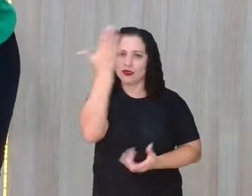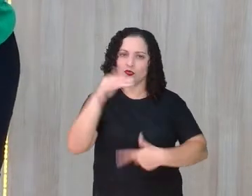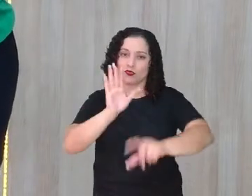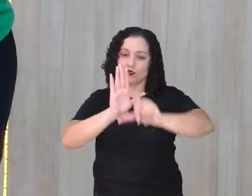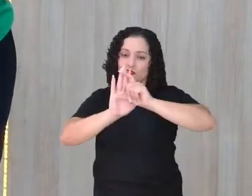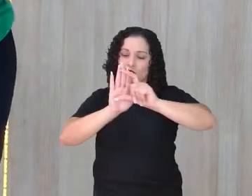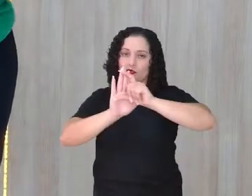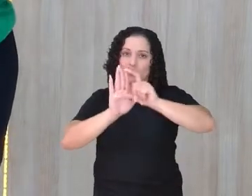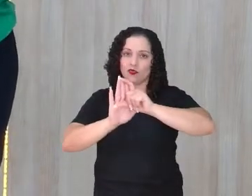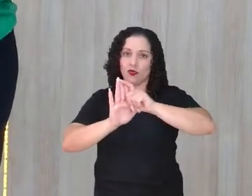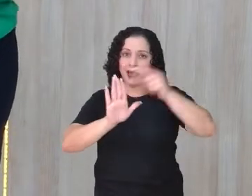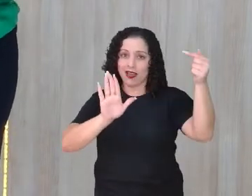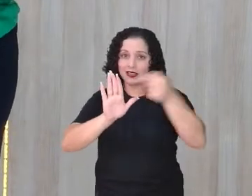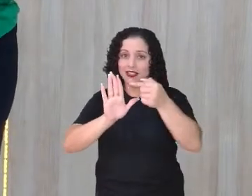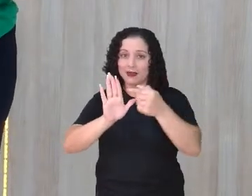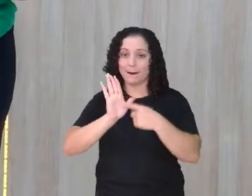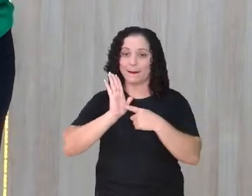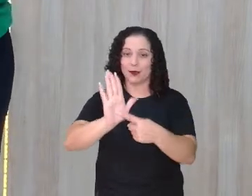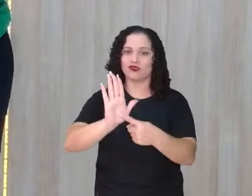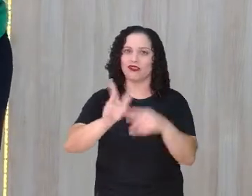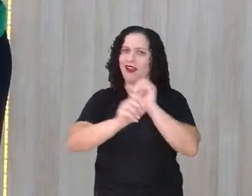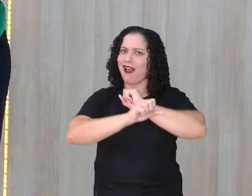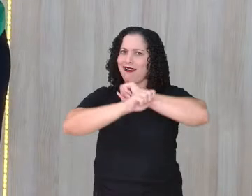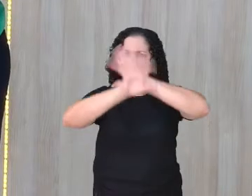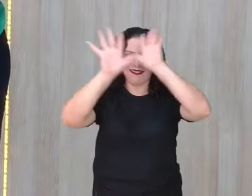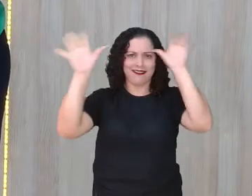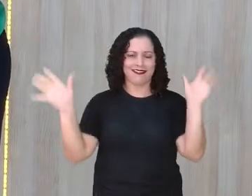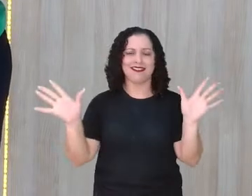o redator, já conseguiu